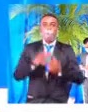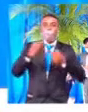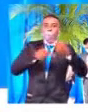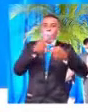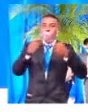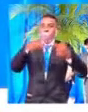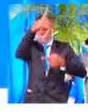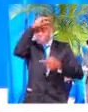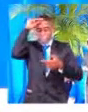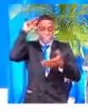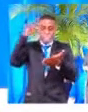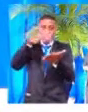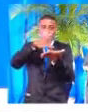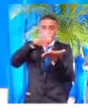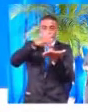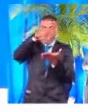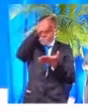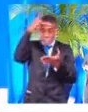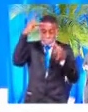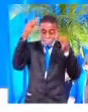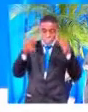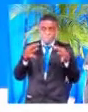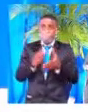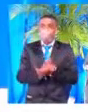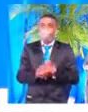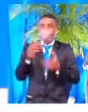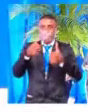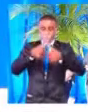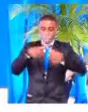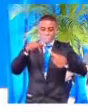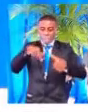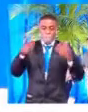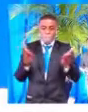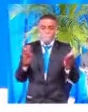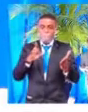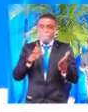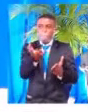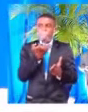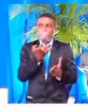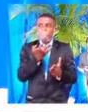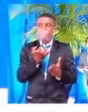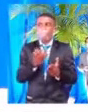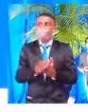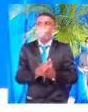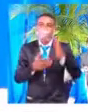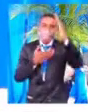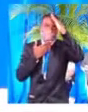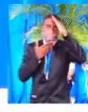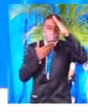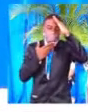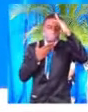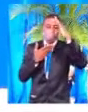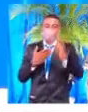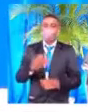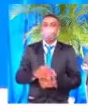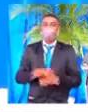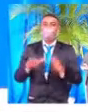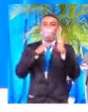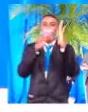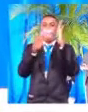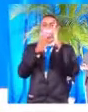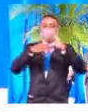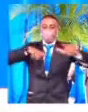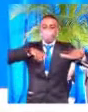prefeitos, secretários e autoridades aqui presentes, quero fazer um cumprimento especial nesta tarde a todos